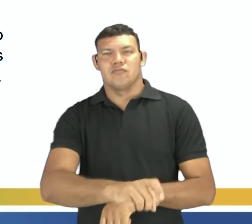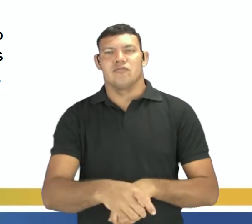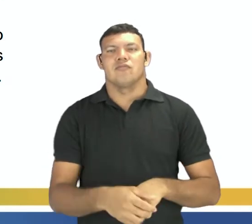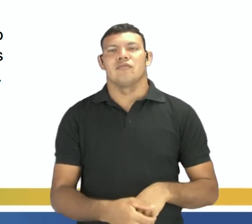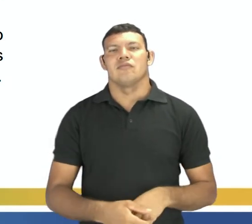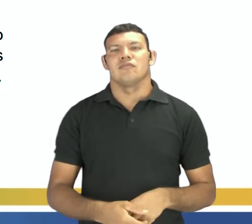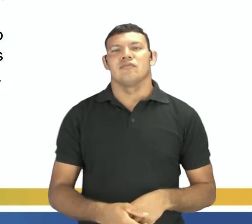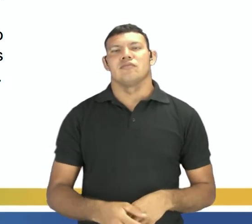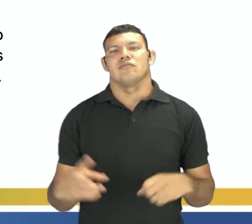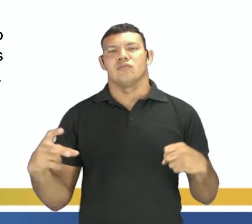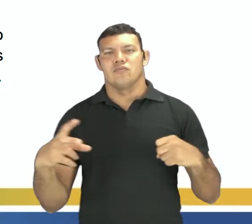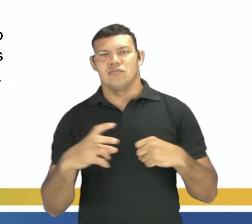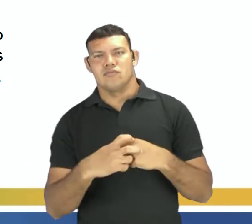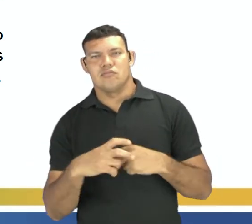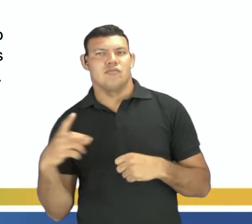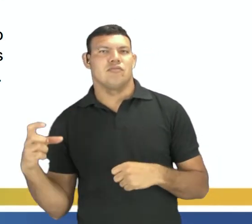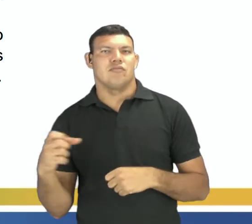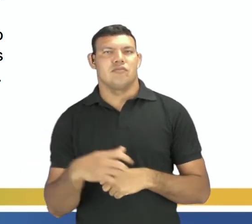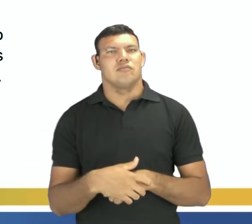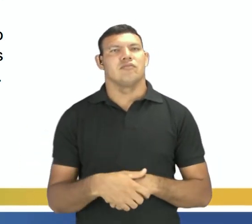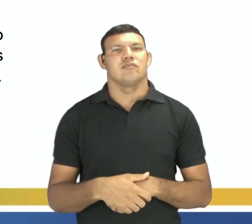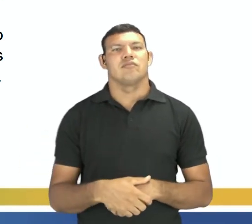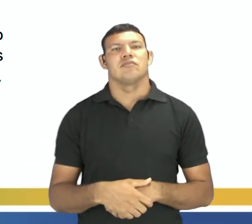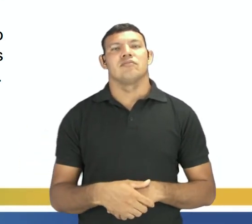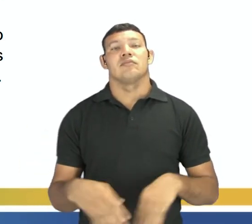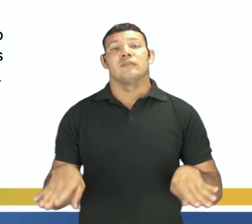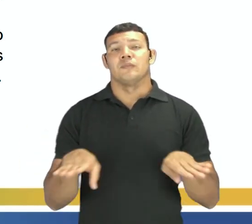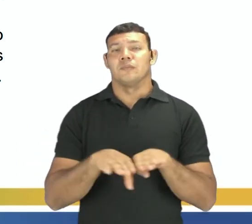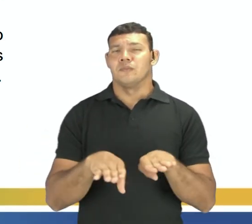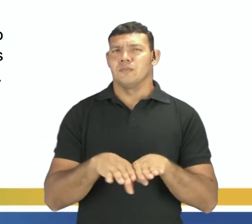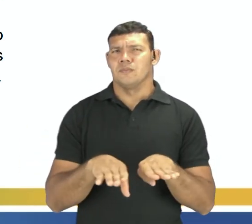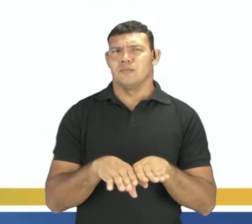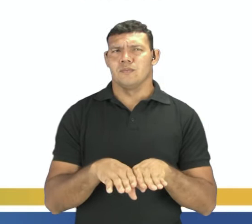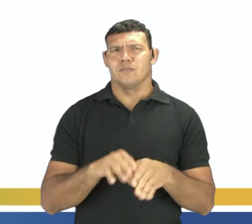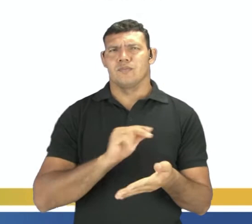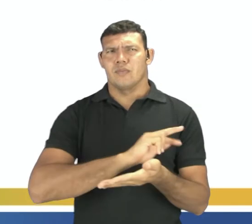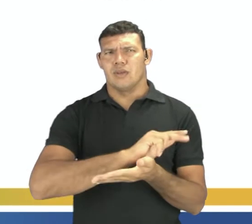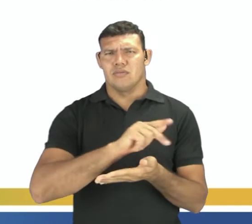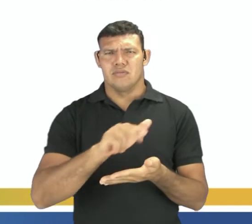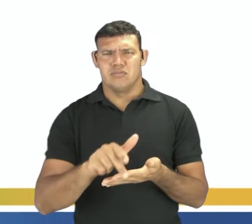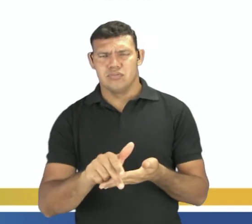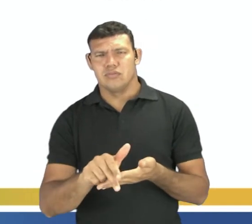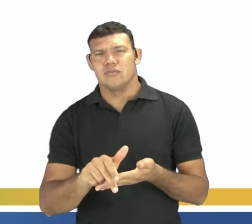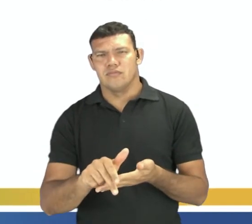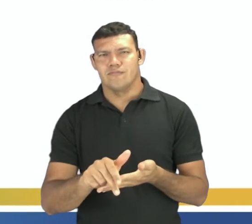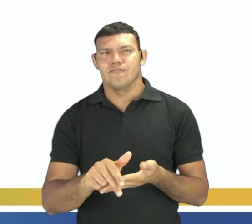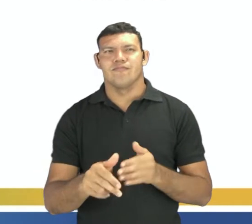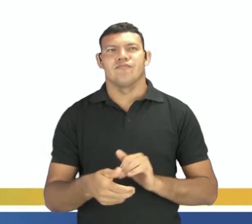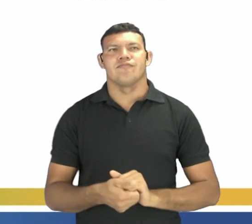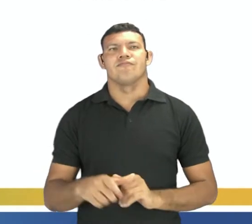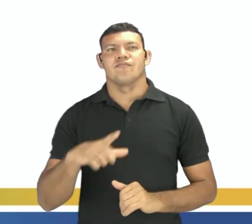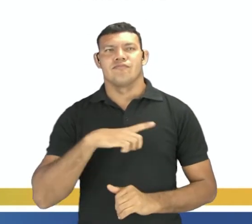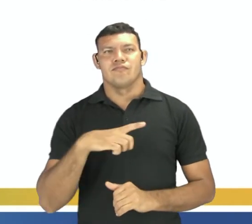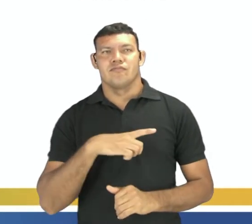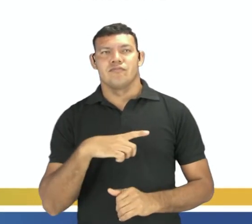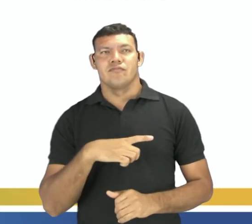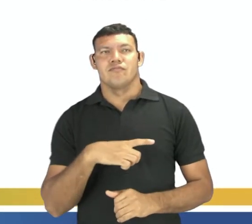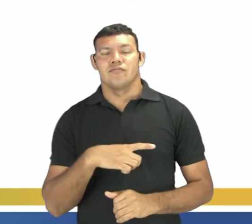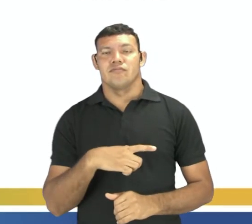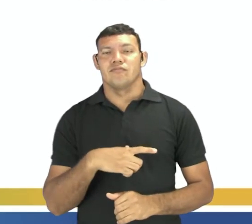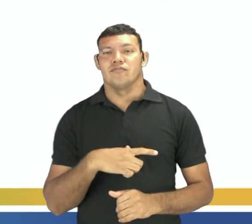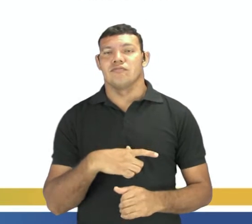fibroblastos, responsável pela formação das fibras e das substâncias amorfas. Também nós vamos ter o